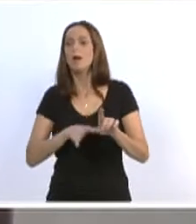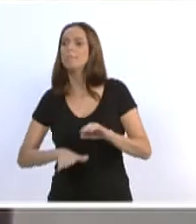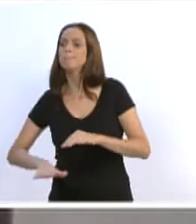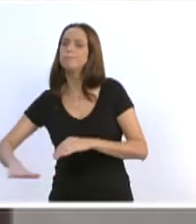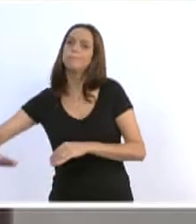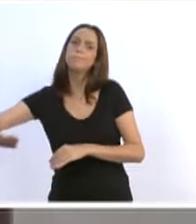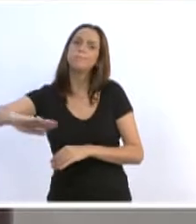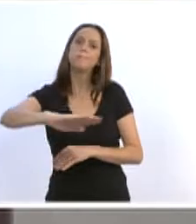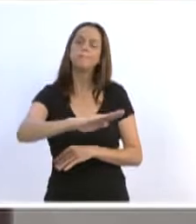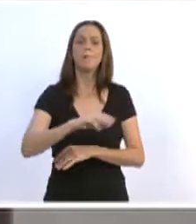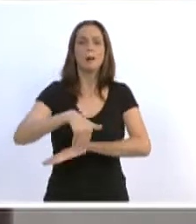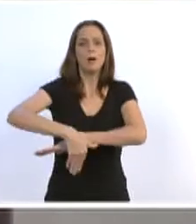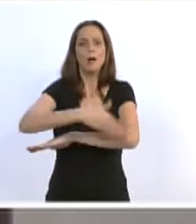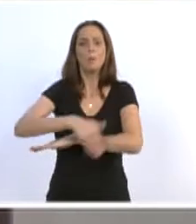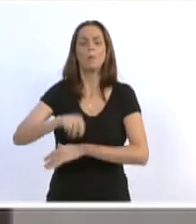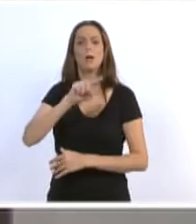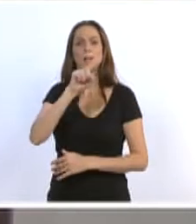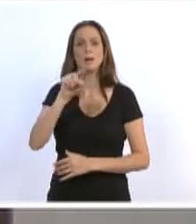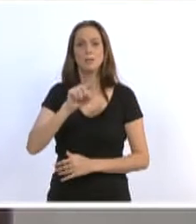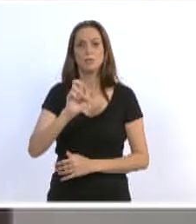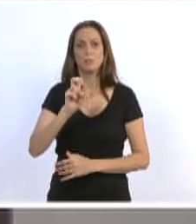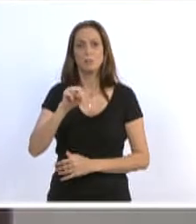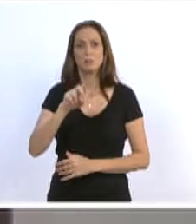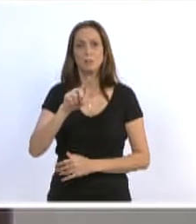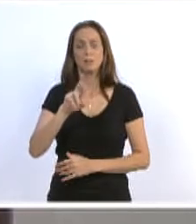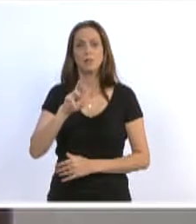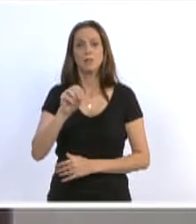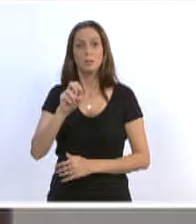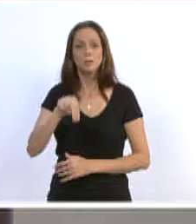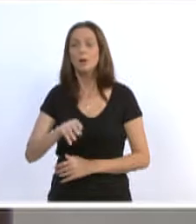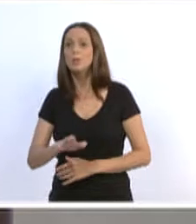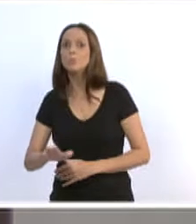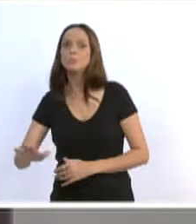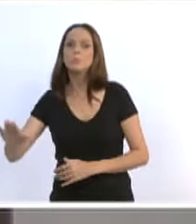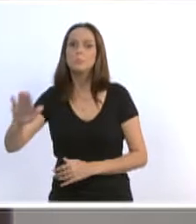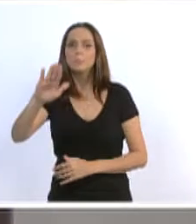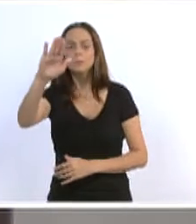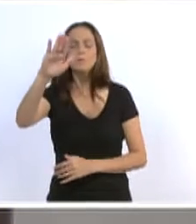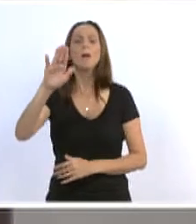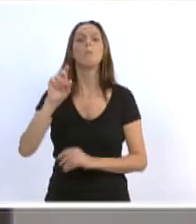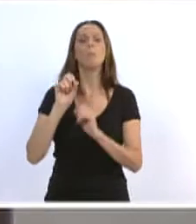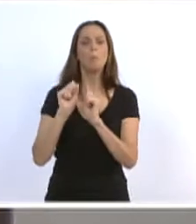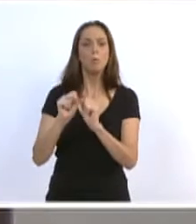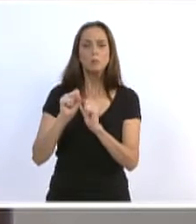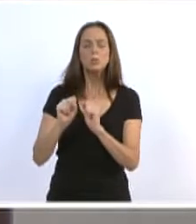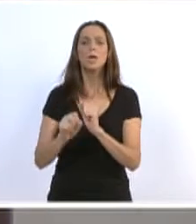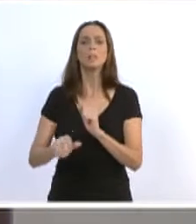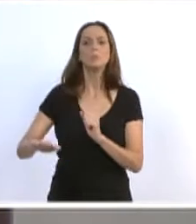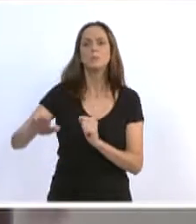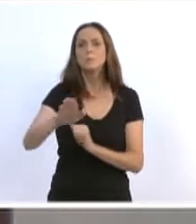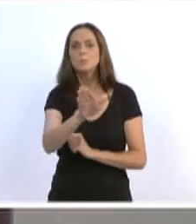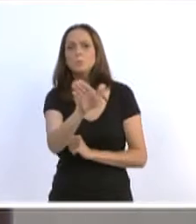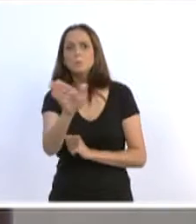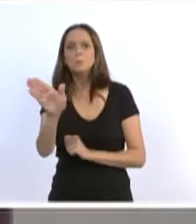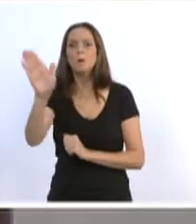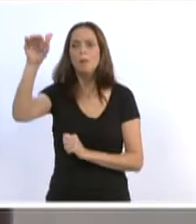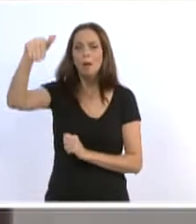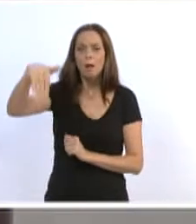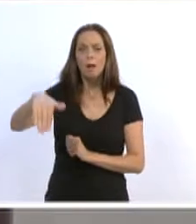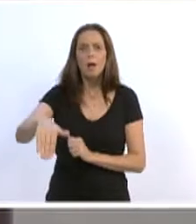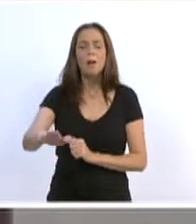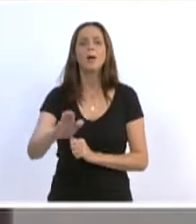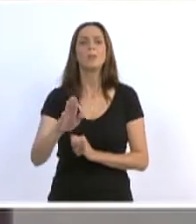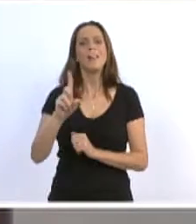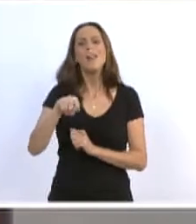para quem não conhece a banda seguiram subindo lá no final da causa e destina de perna direita e vai pelo morro do gato saindo lá na